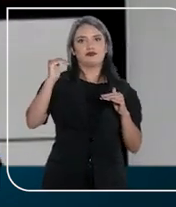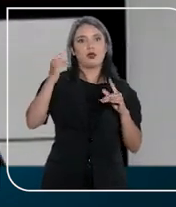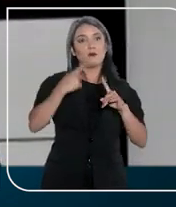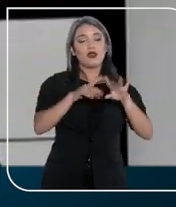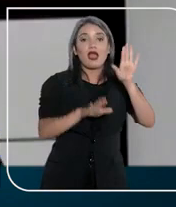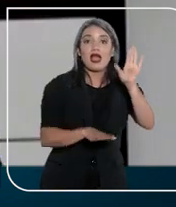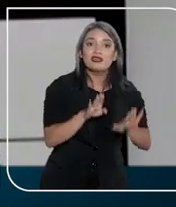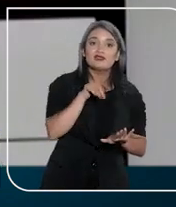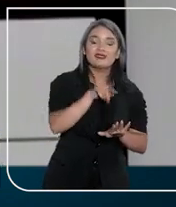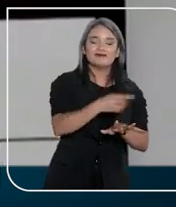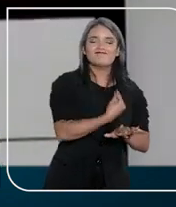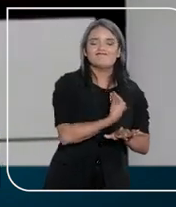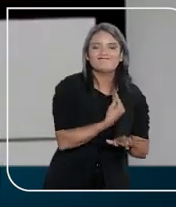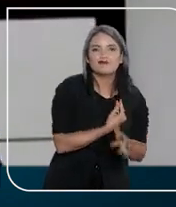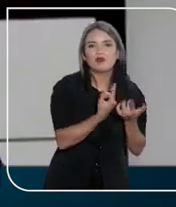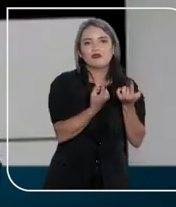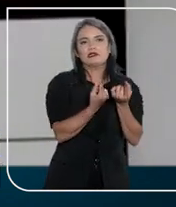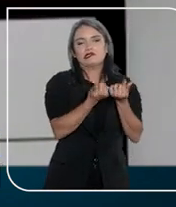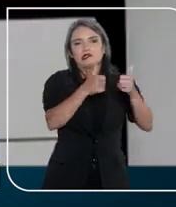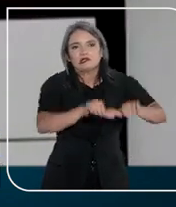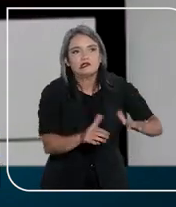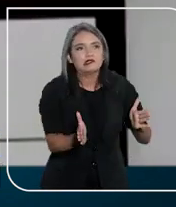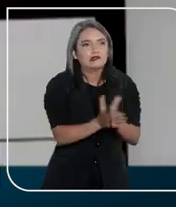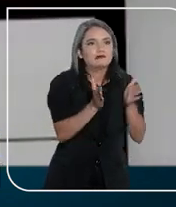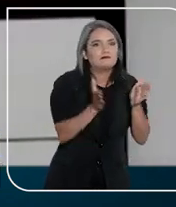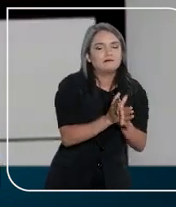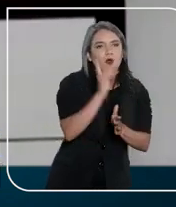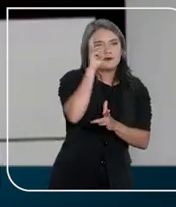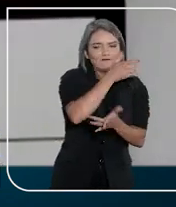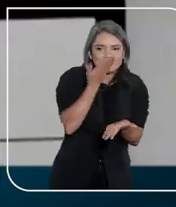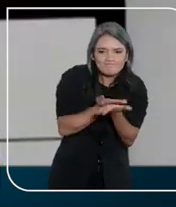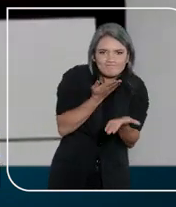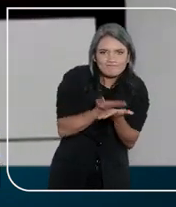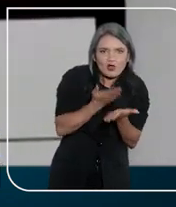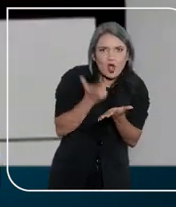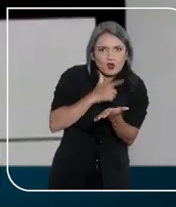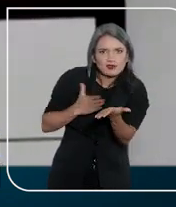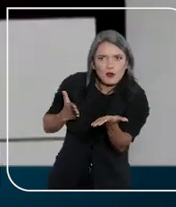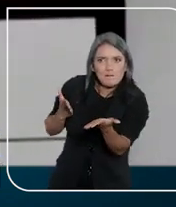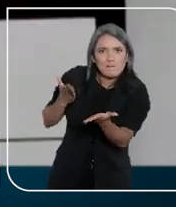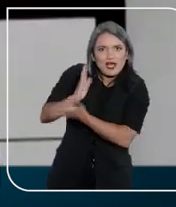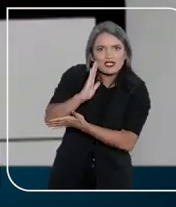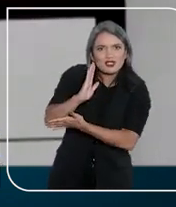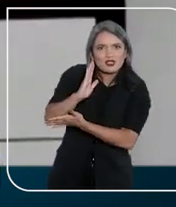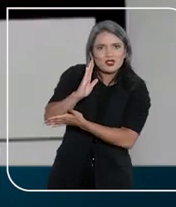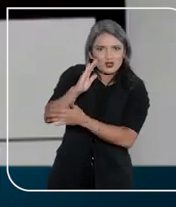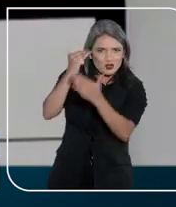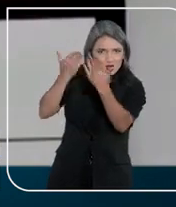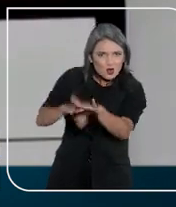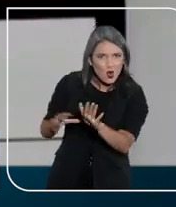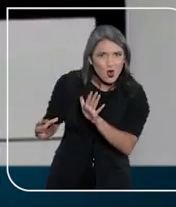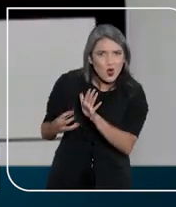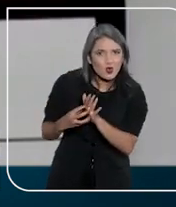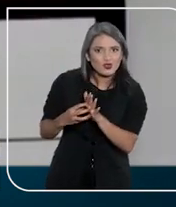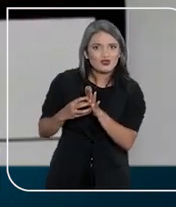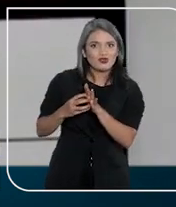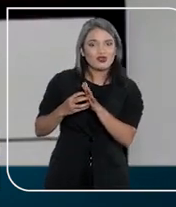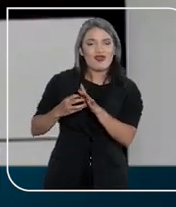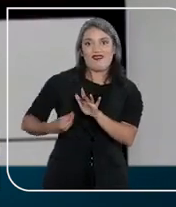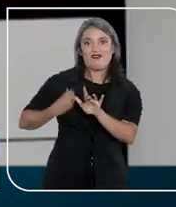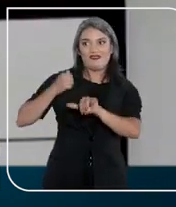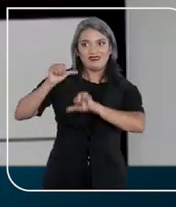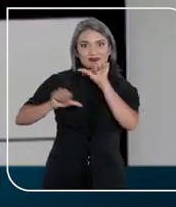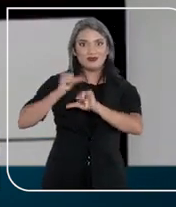uma condição extremamente desfavorável. Muitas pessoas, professor Fábio, tiveram a vida modificada porque ascenderam em um cargo